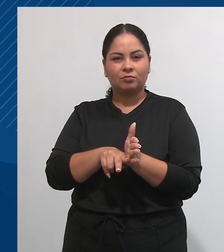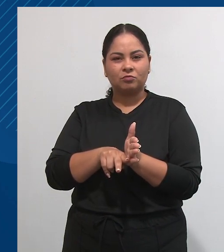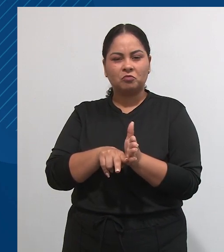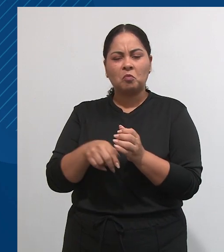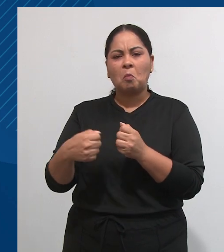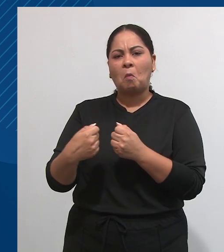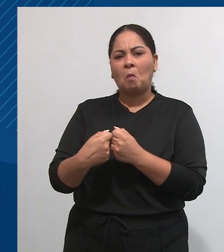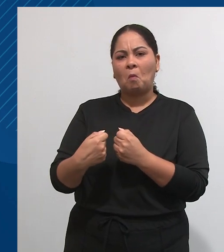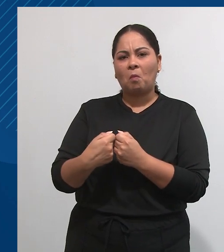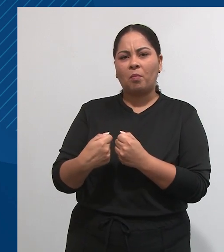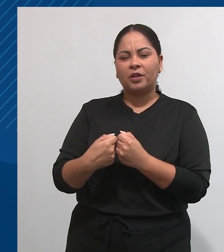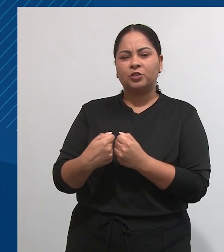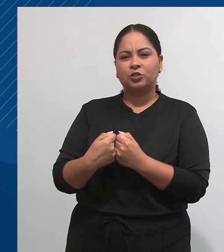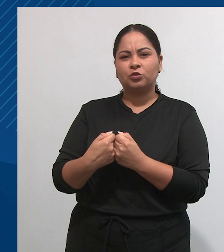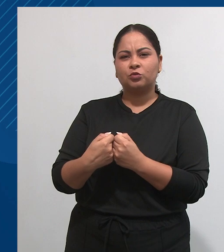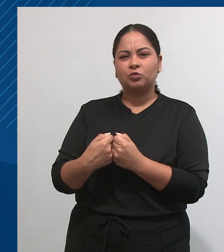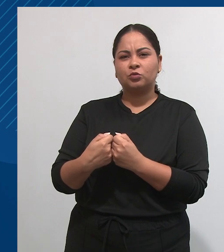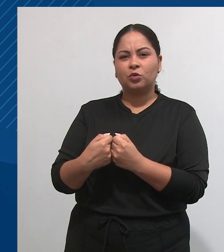distrito